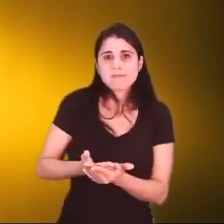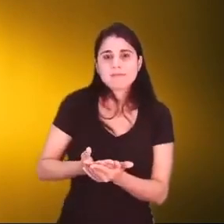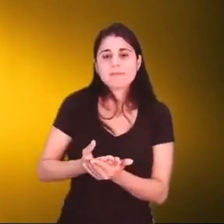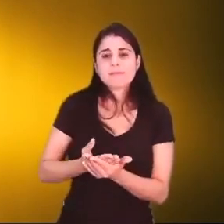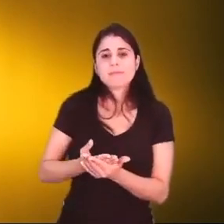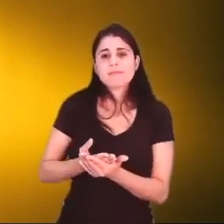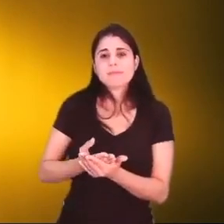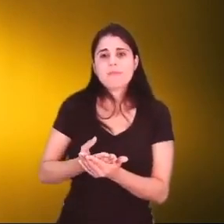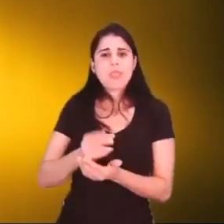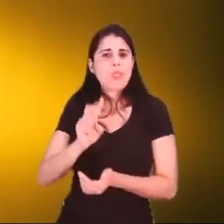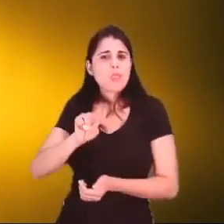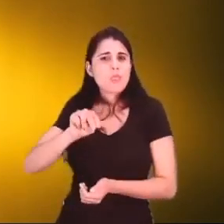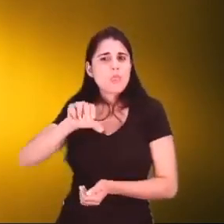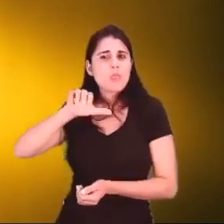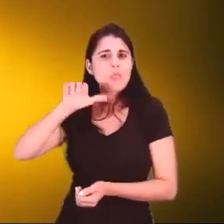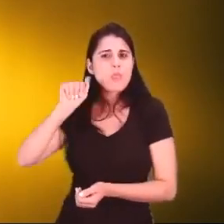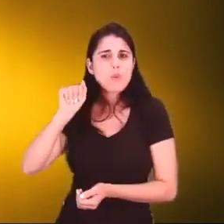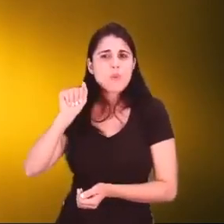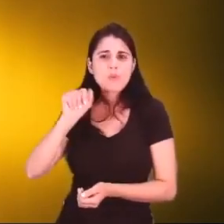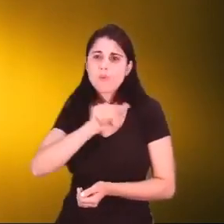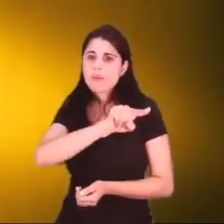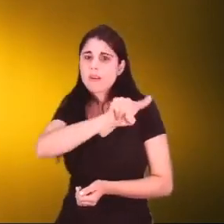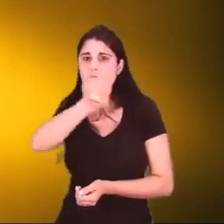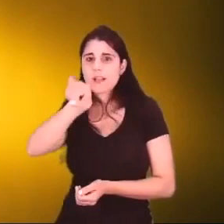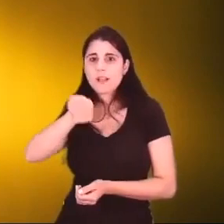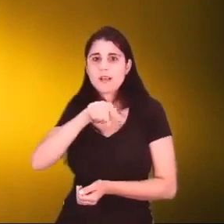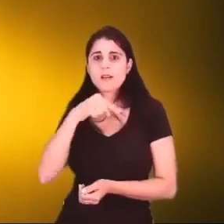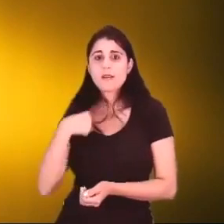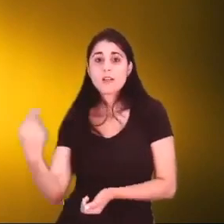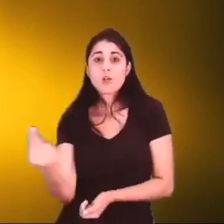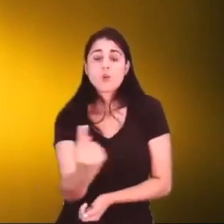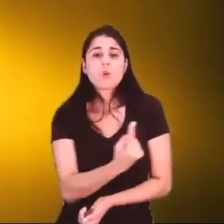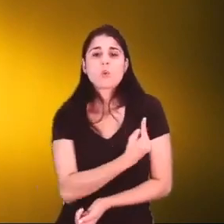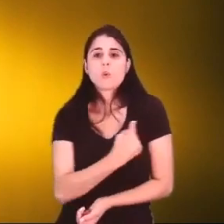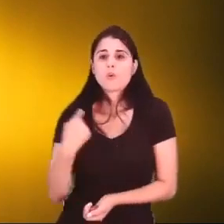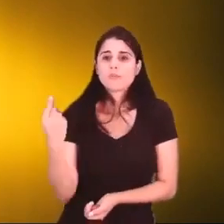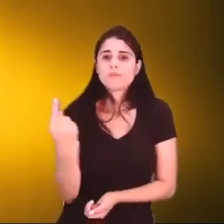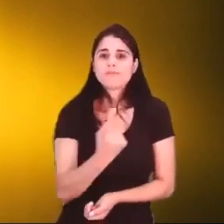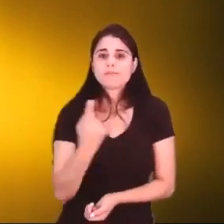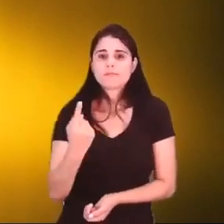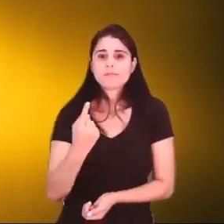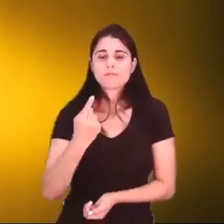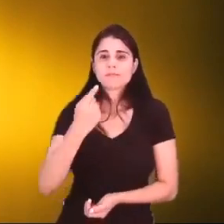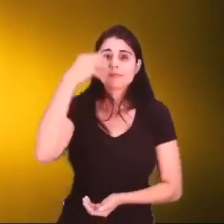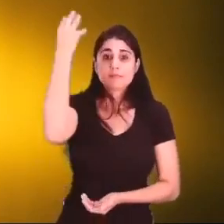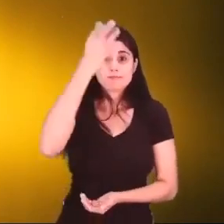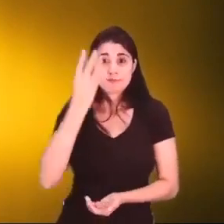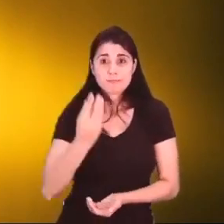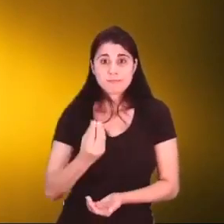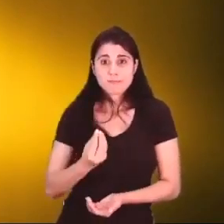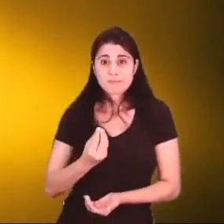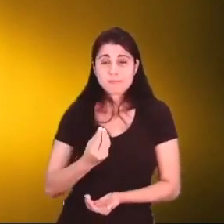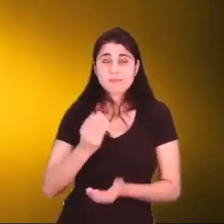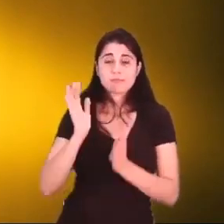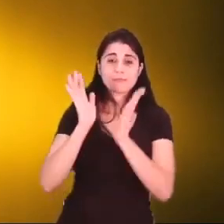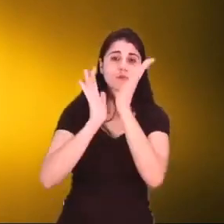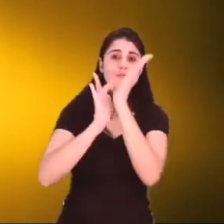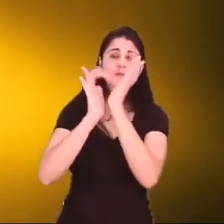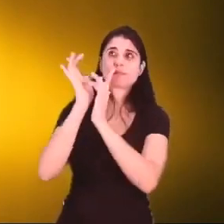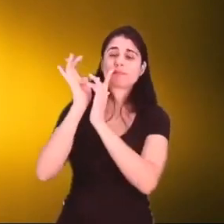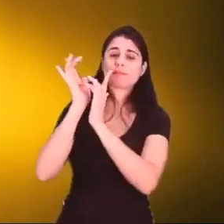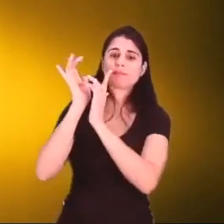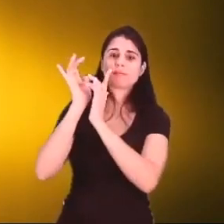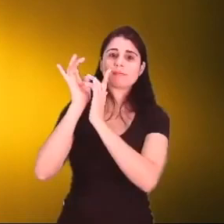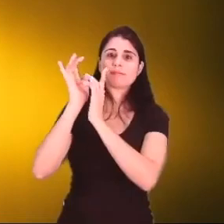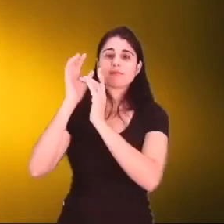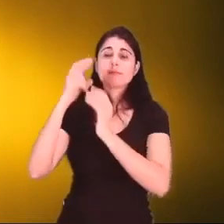nunca estareis a sós. Os Espíritos do Senhor, que são